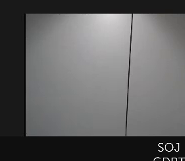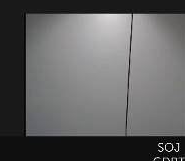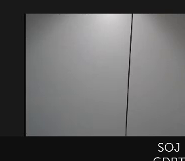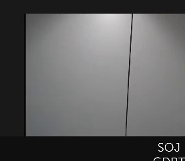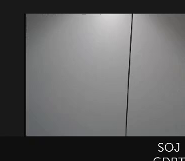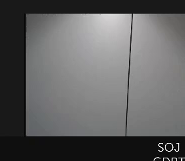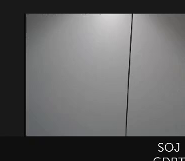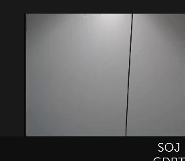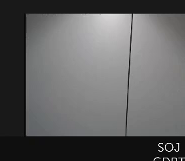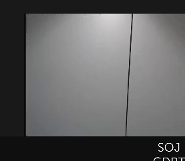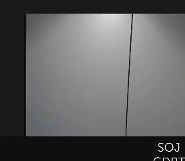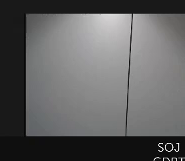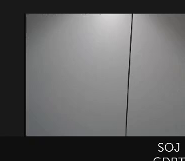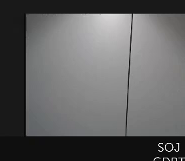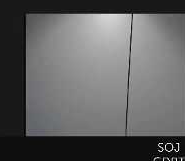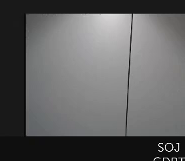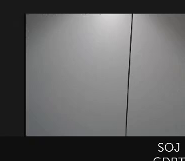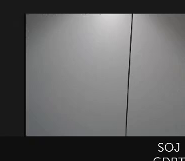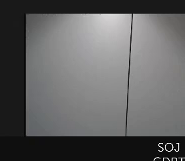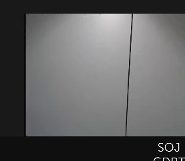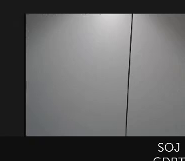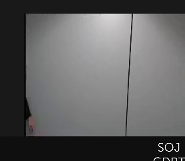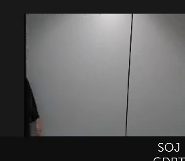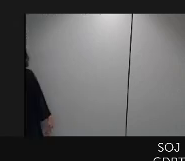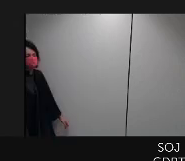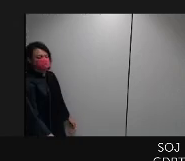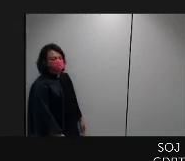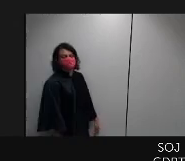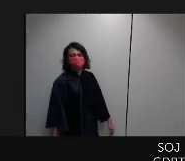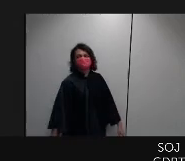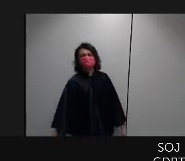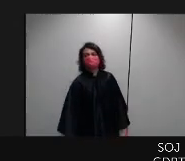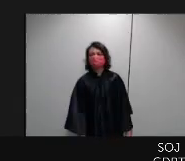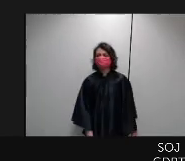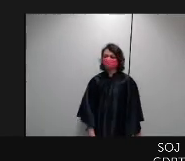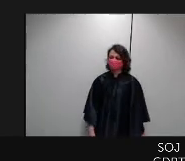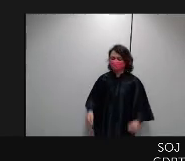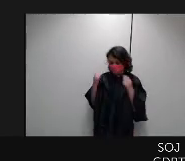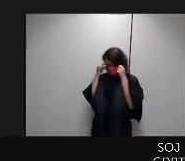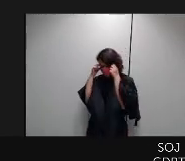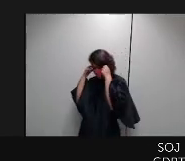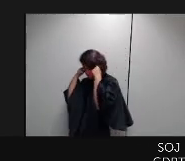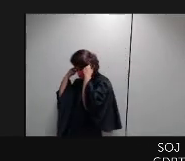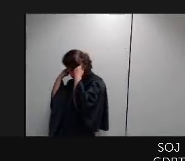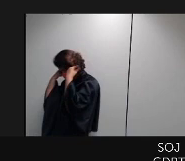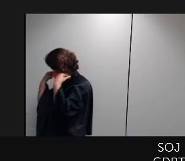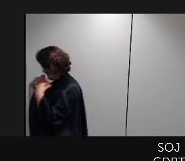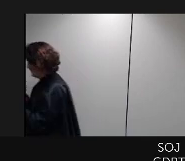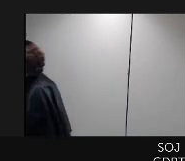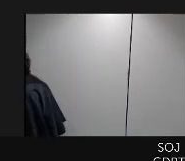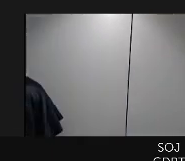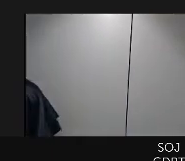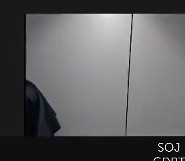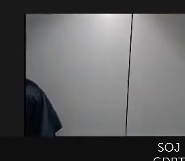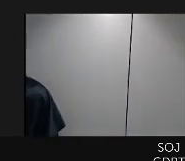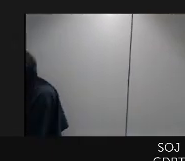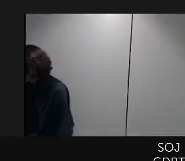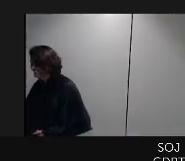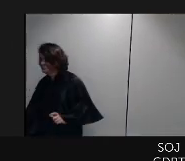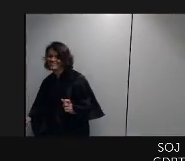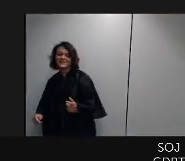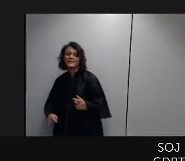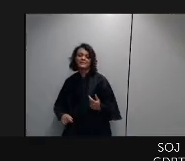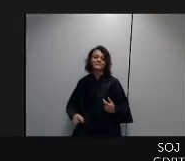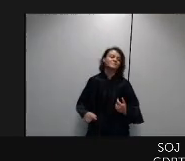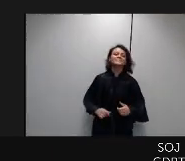dor da sessão é o tema 1037 a sua relatoria do eminente Ministro og